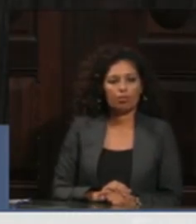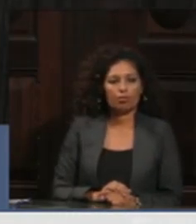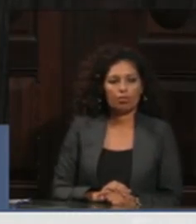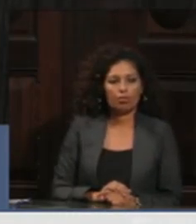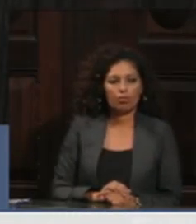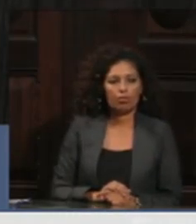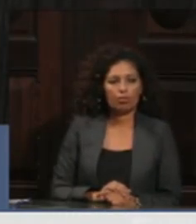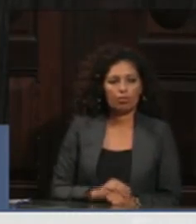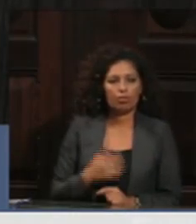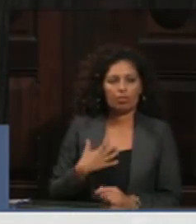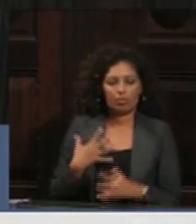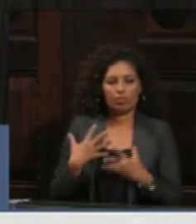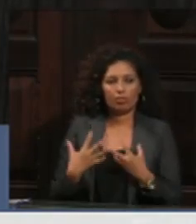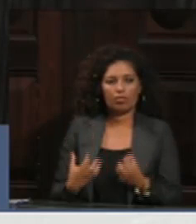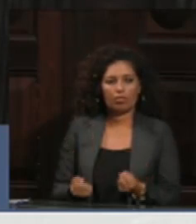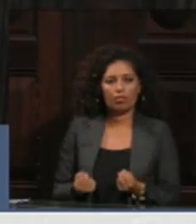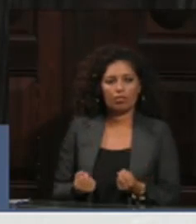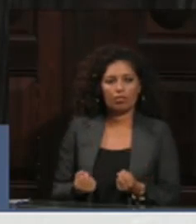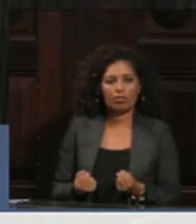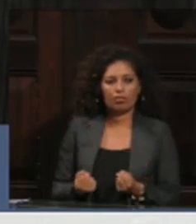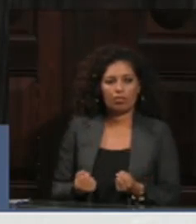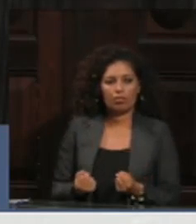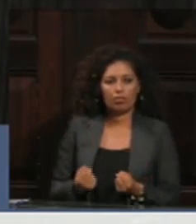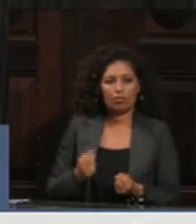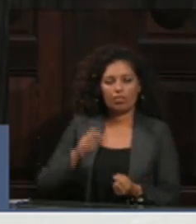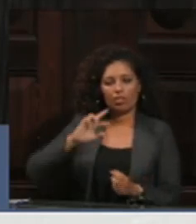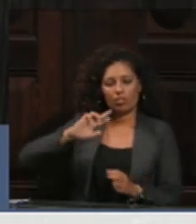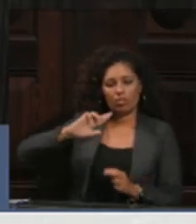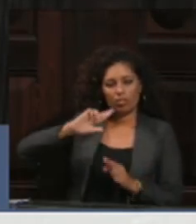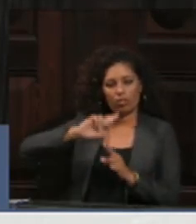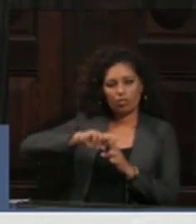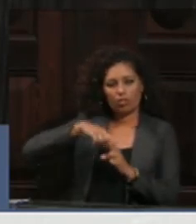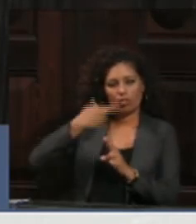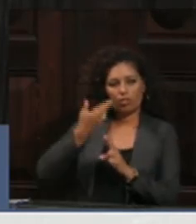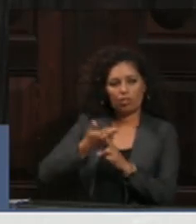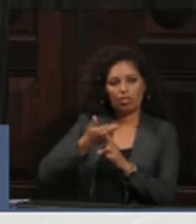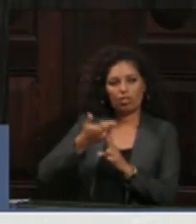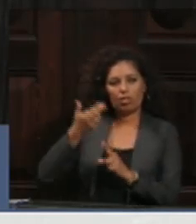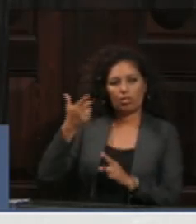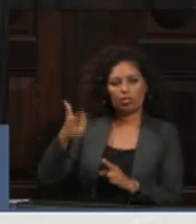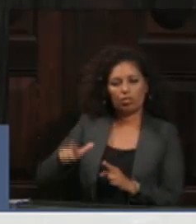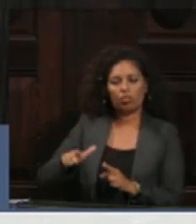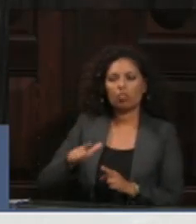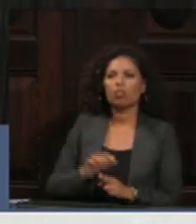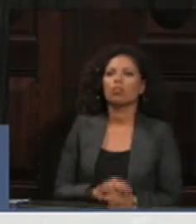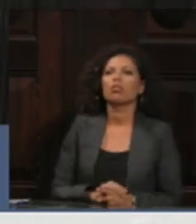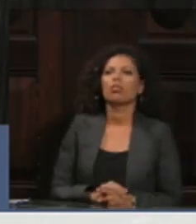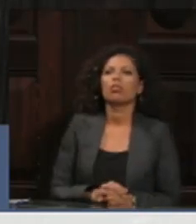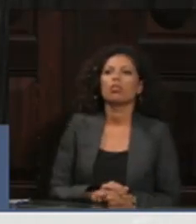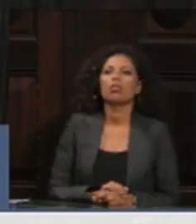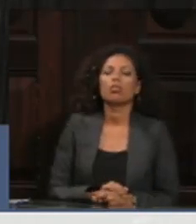Eu acato aqui a sugestão, nós estamos só permutando. Pode ser, presidente? Pode ser.